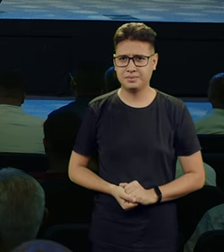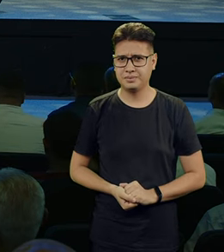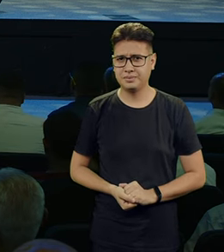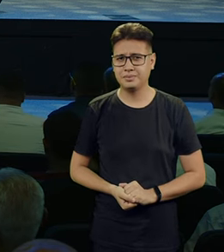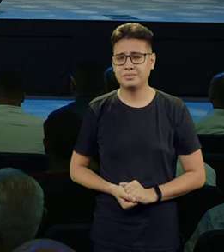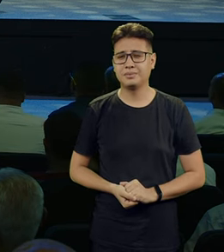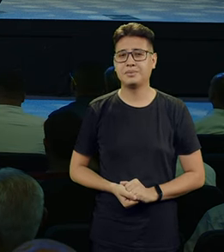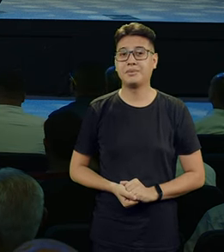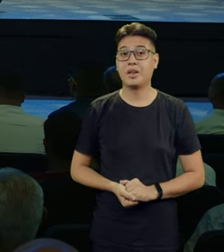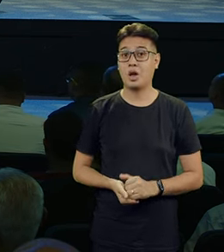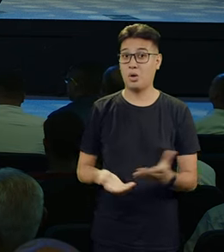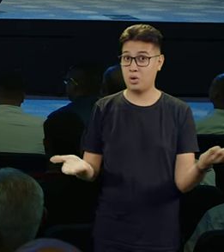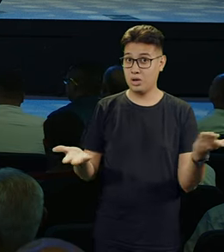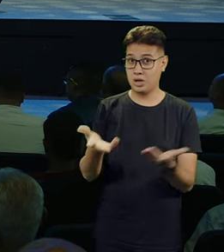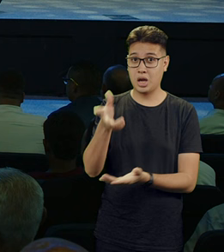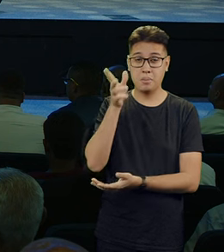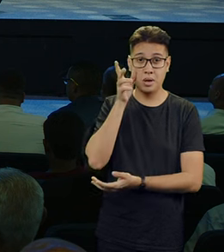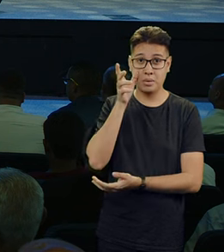Ouça aqui.